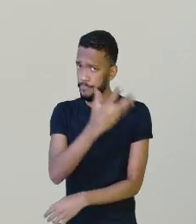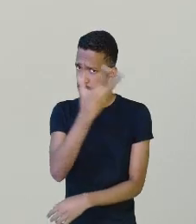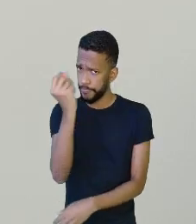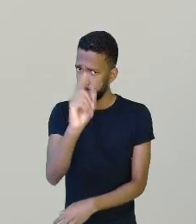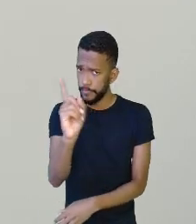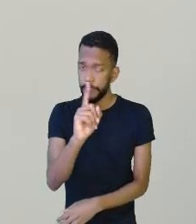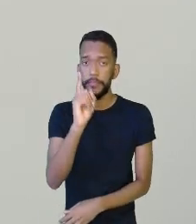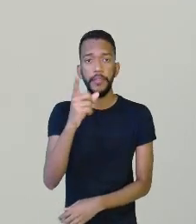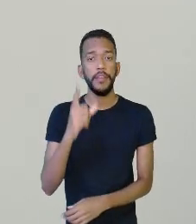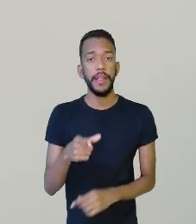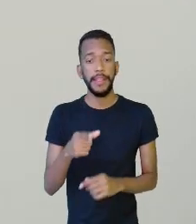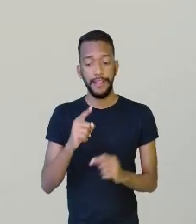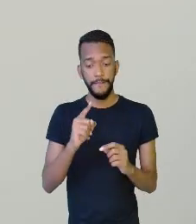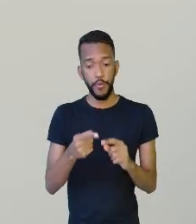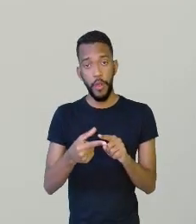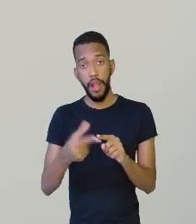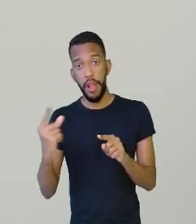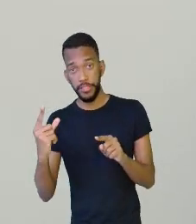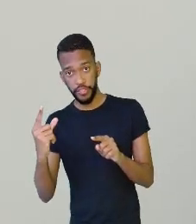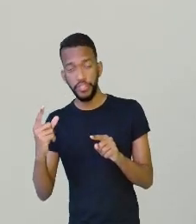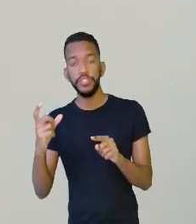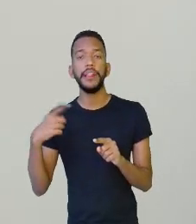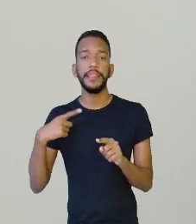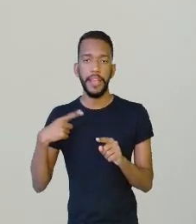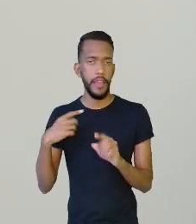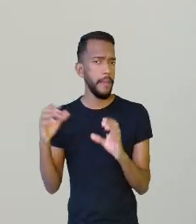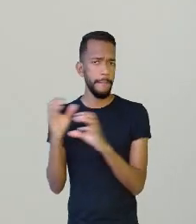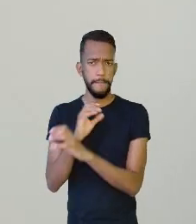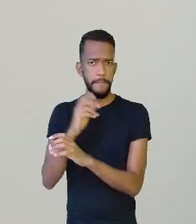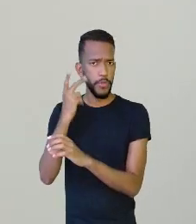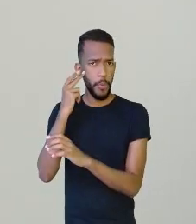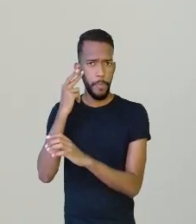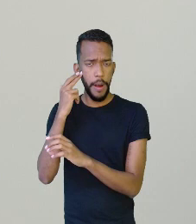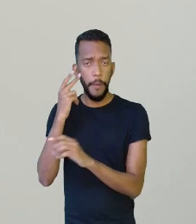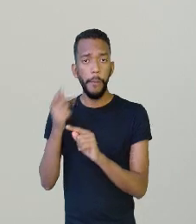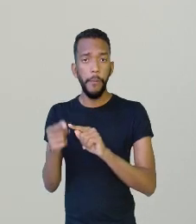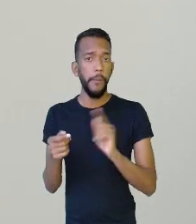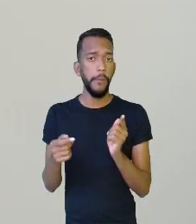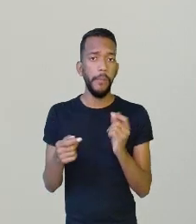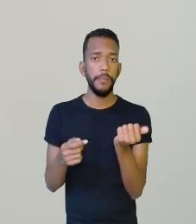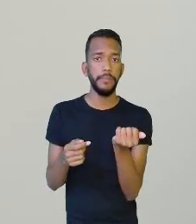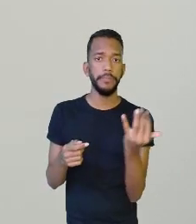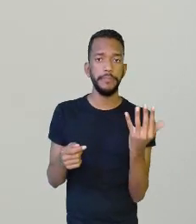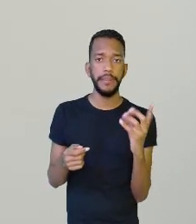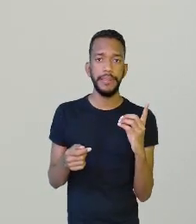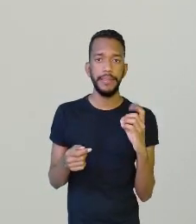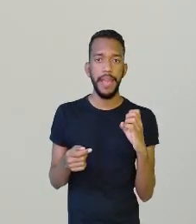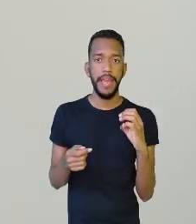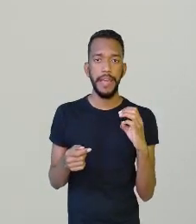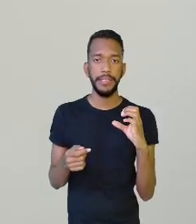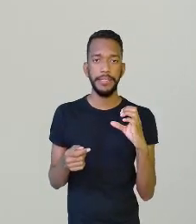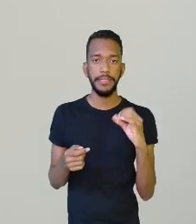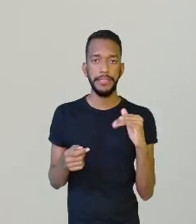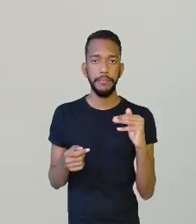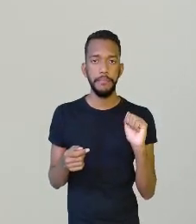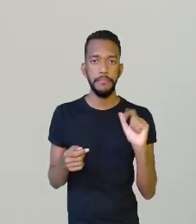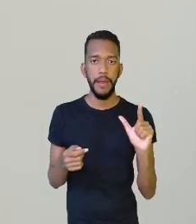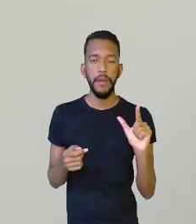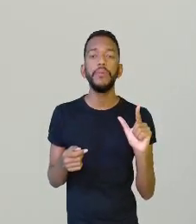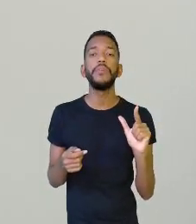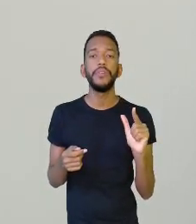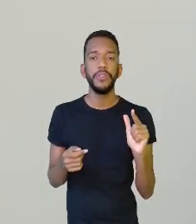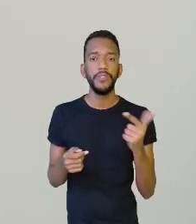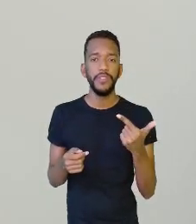e depois é o meu número decimal. Nesse caso, o 24 é a minha parte inteira e